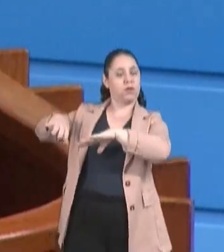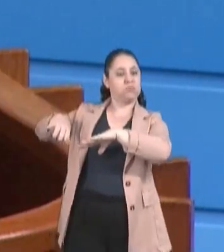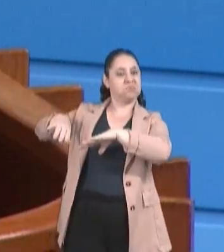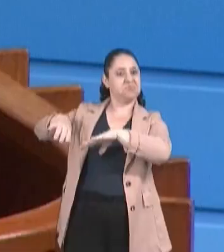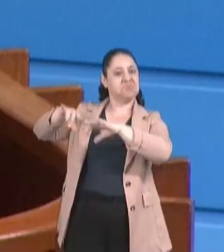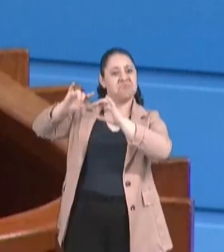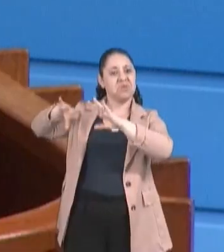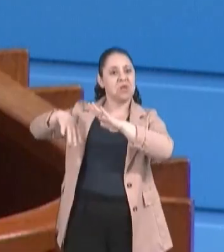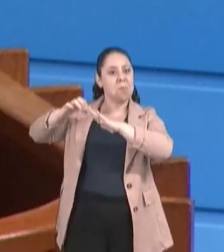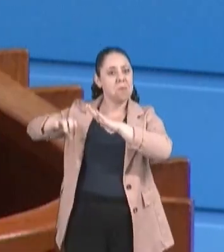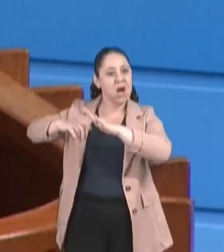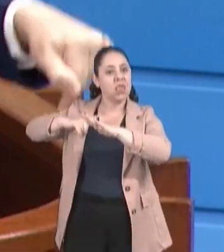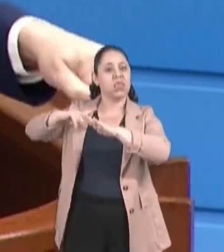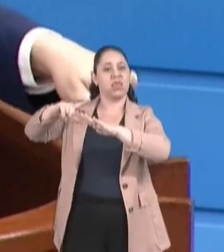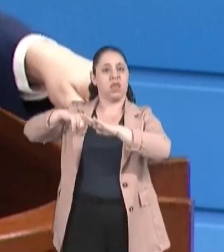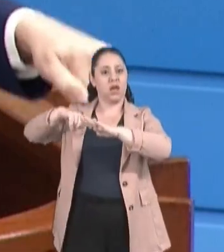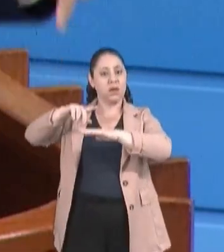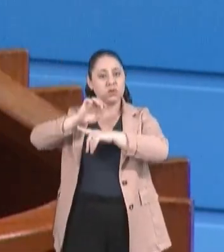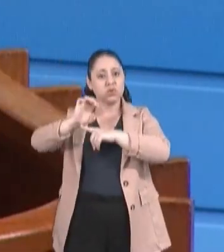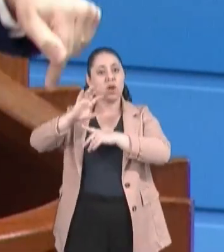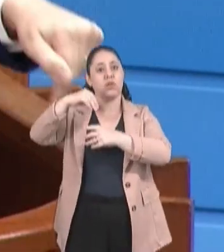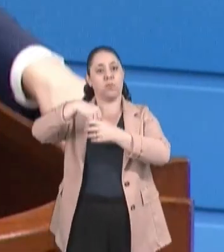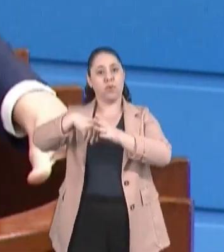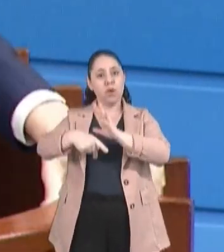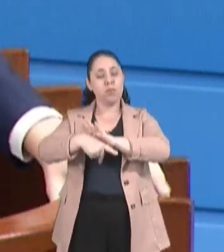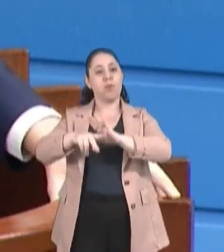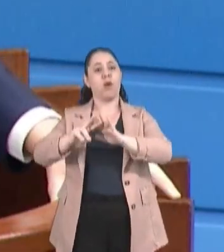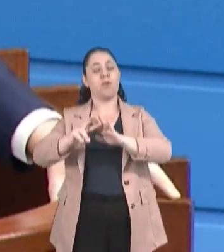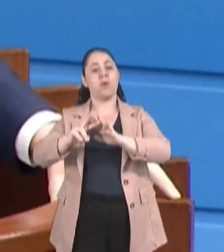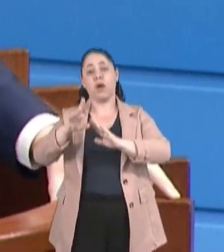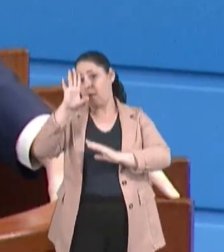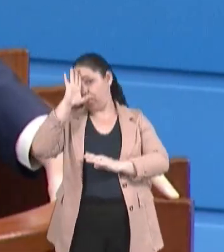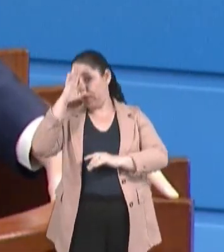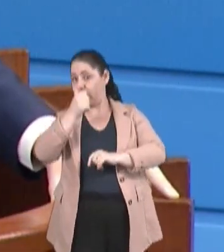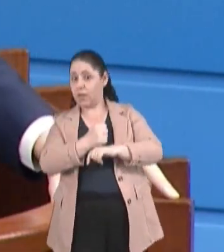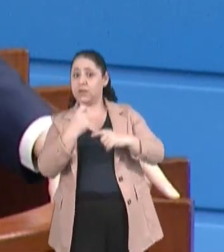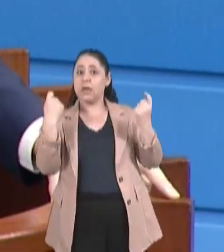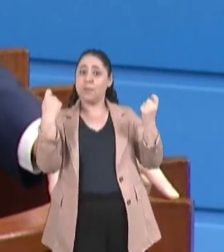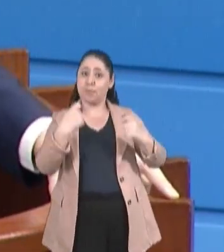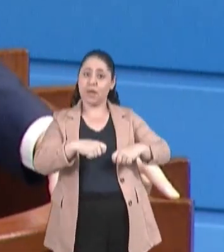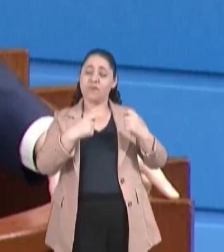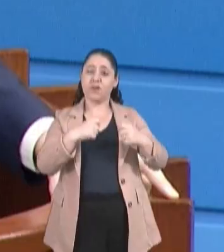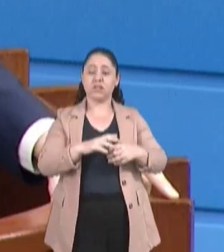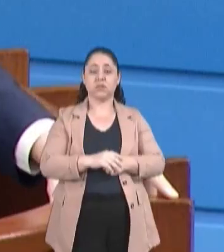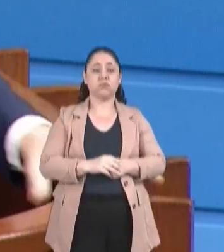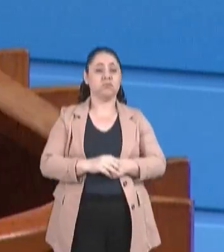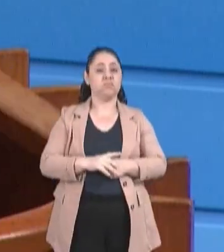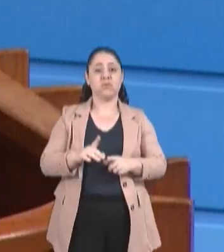prestaram serviço, empresas do nosso estado, que devem ter preferências,